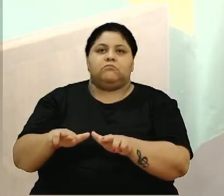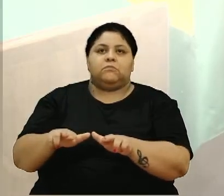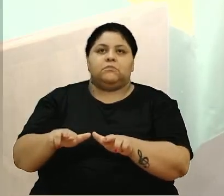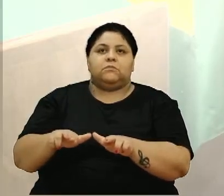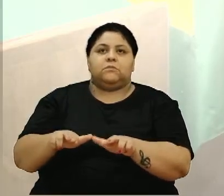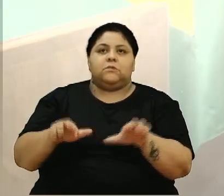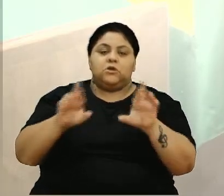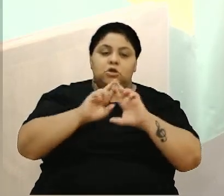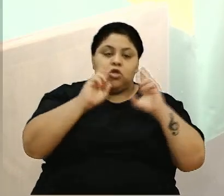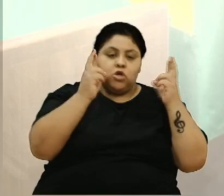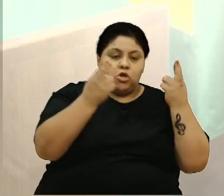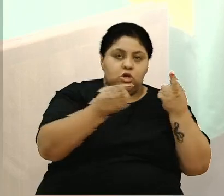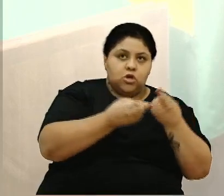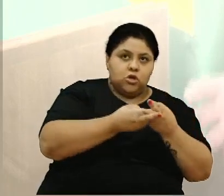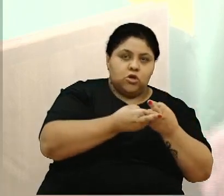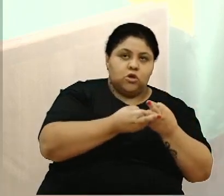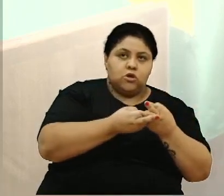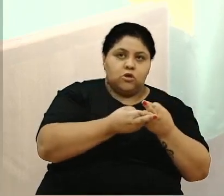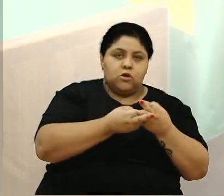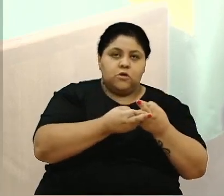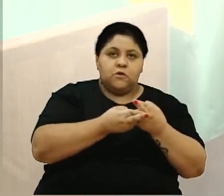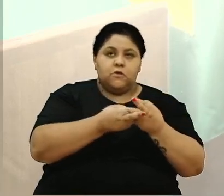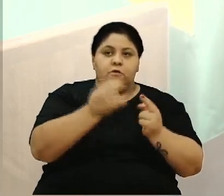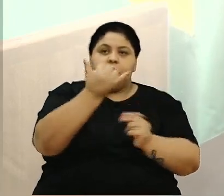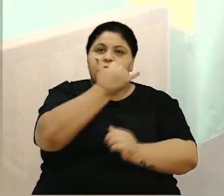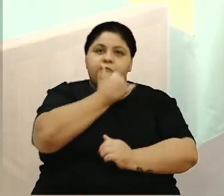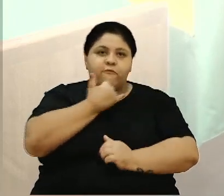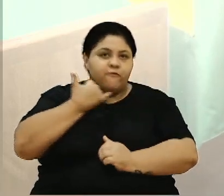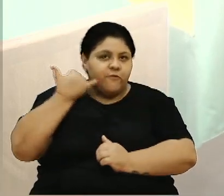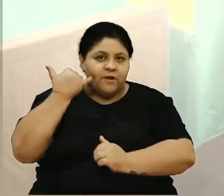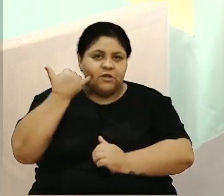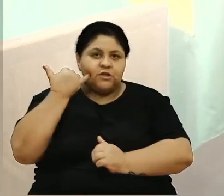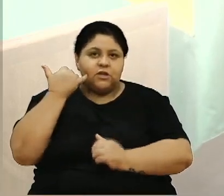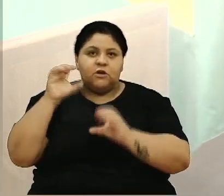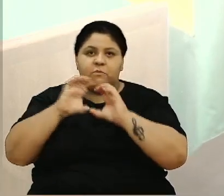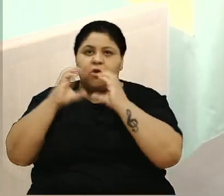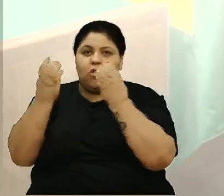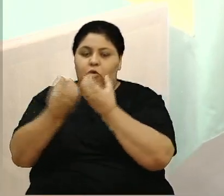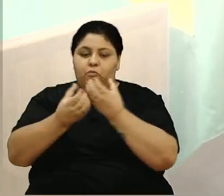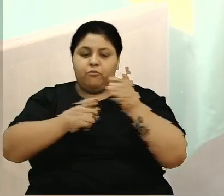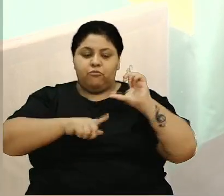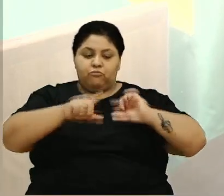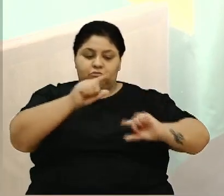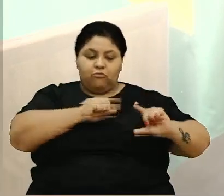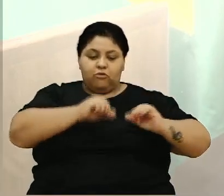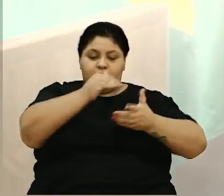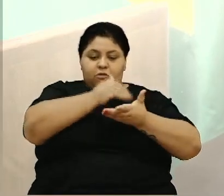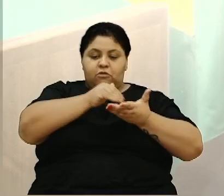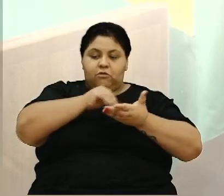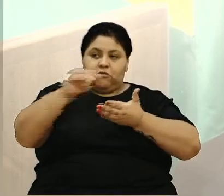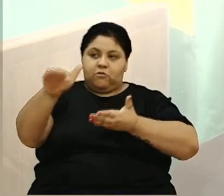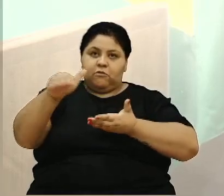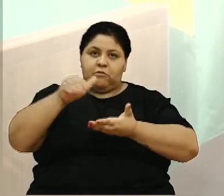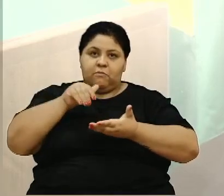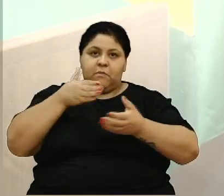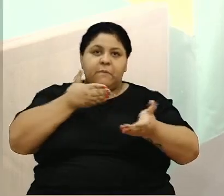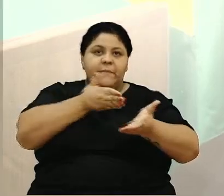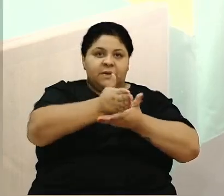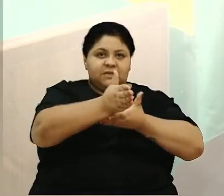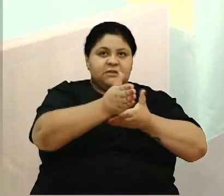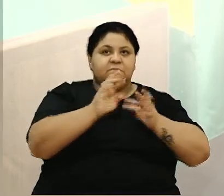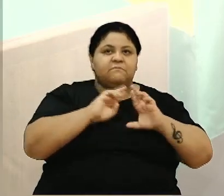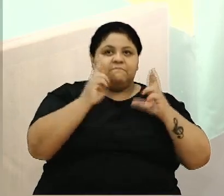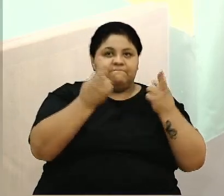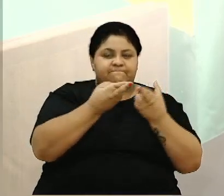reuniões entre Frei Jaime, a comunidade e o Murialdo, e a secretária ontem me convidou, inclusive, para participar da reunião. Então,